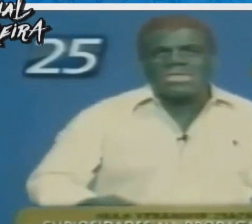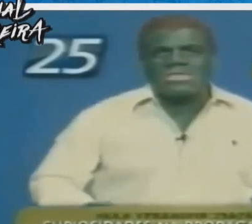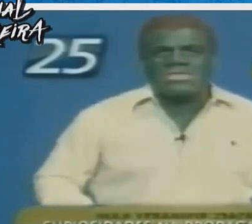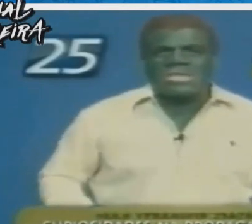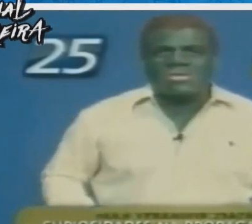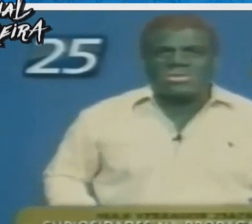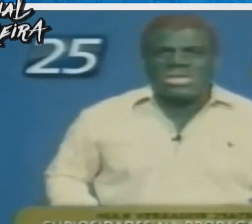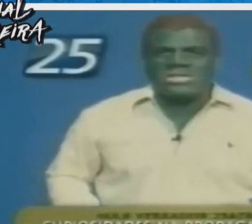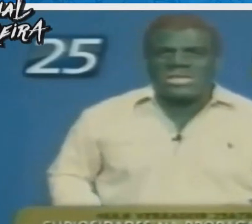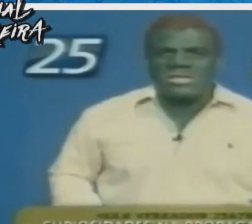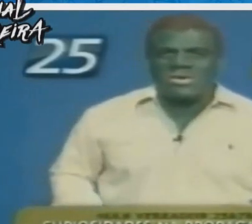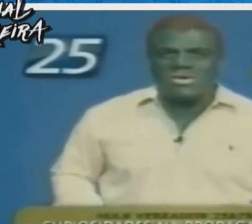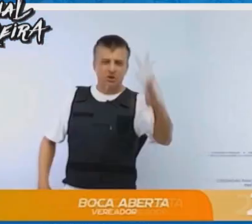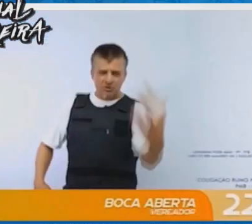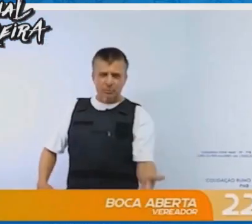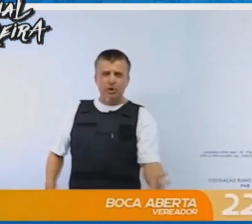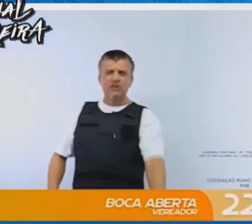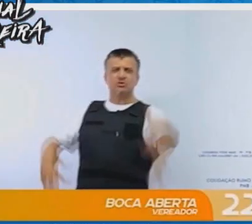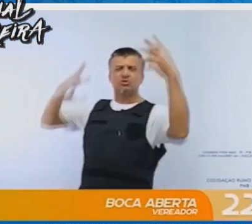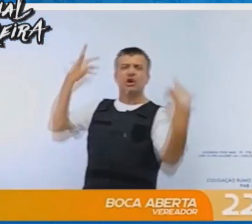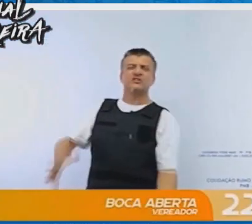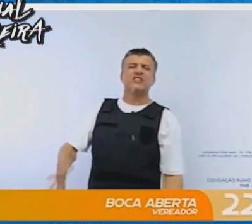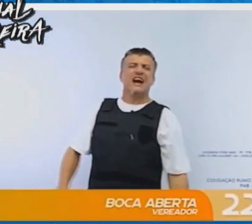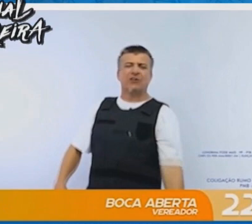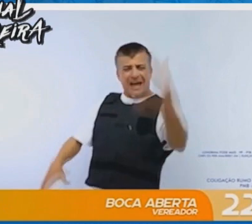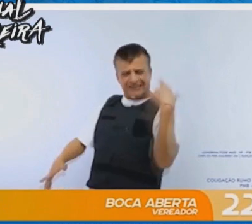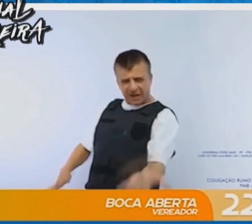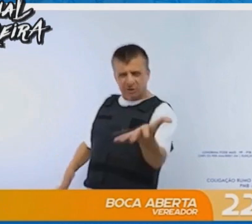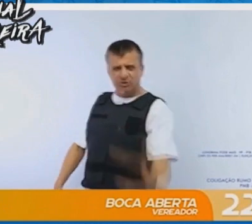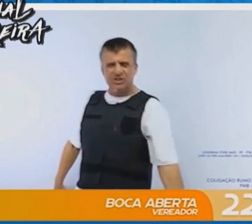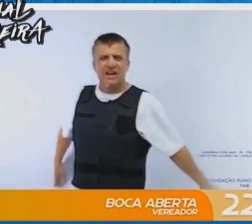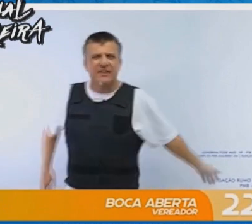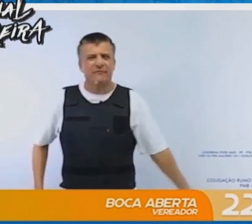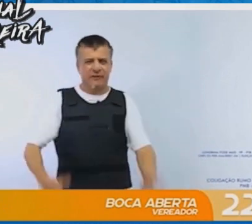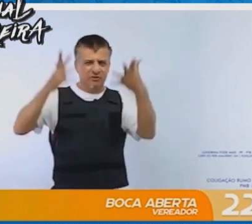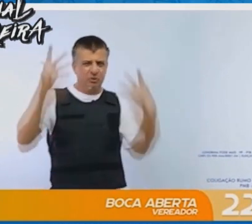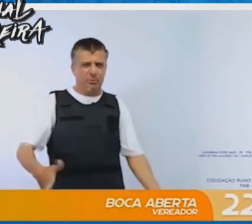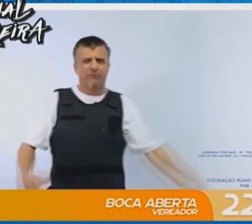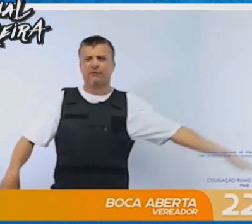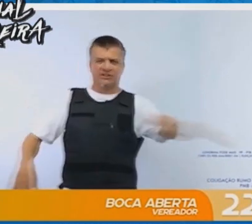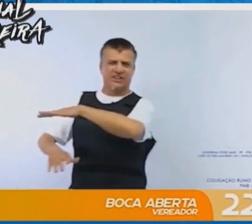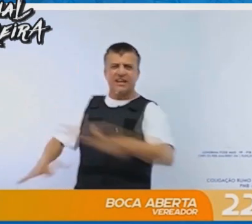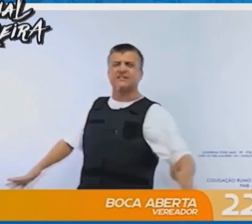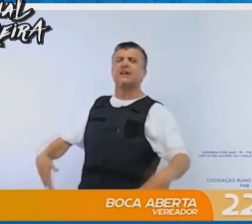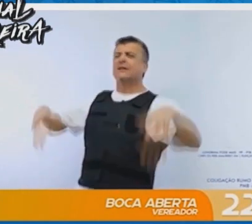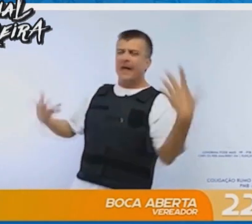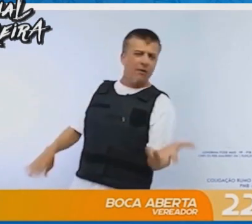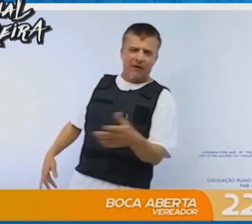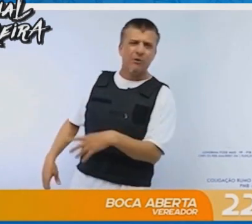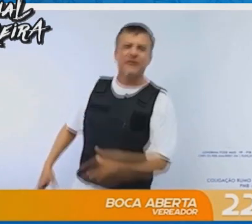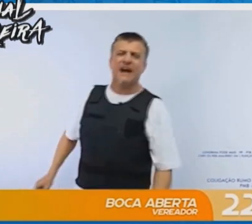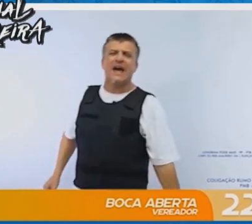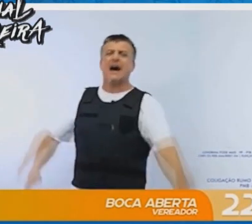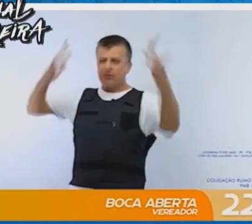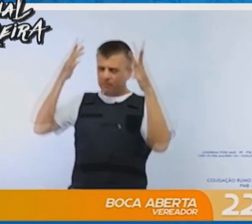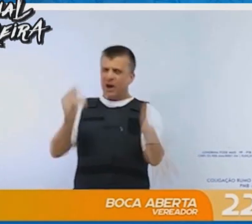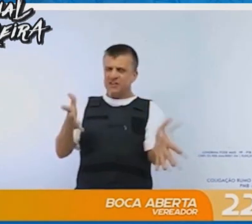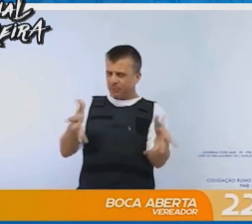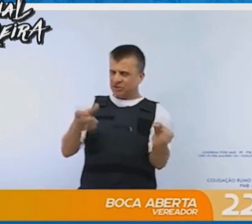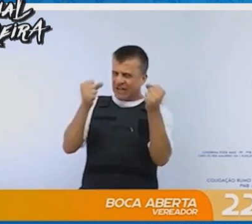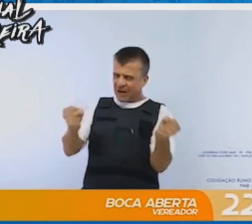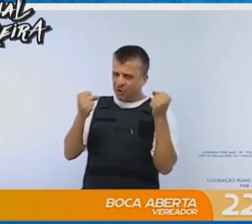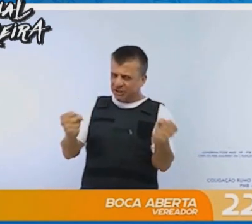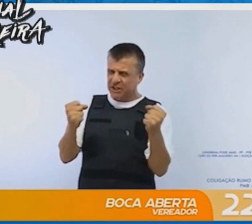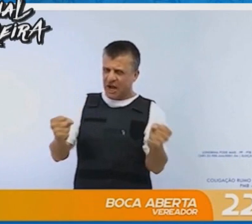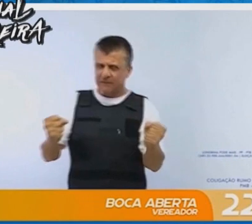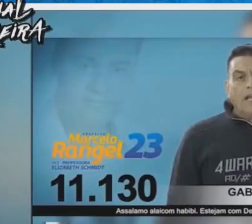Hulk vereador, 25, 6... Seus políticos ordinários, ladrão do dinheiro em defesa do povo. Agora vocês também, cara. Não vão me calar.